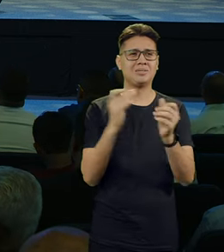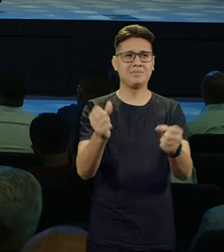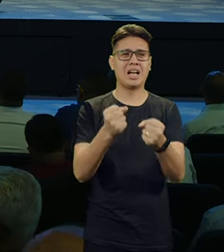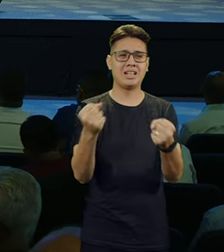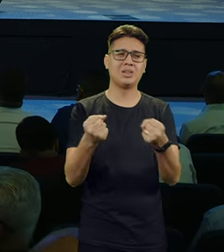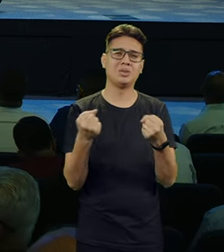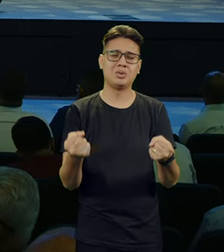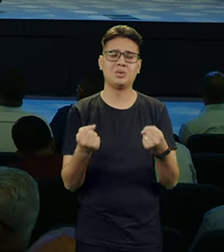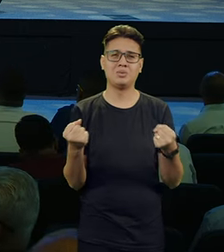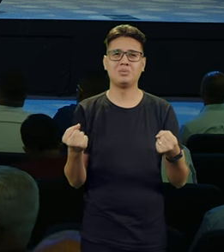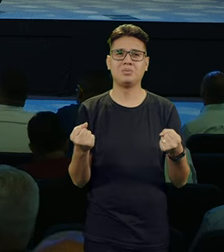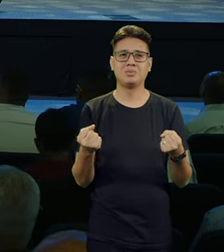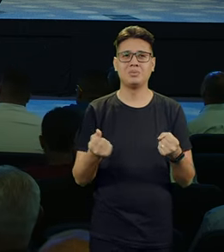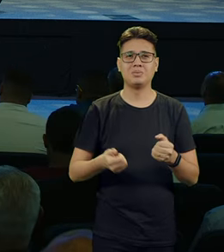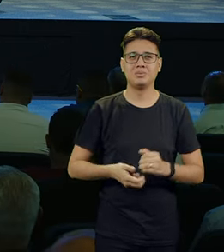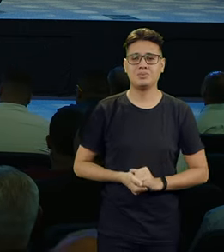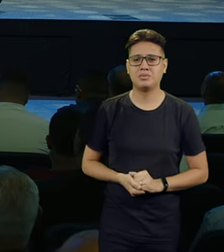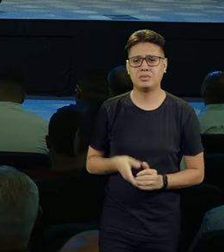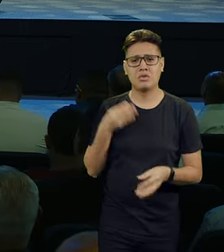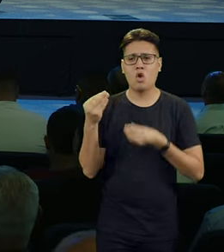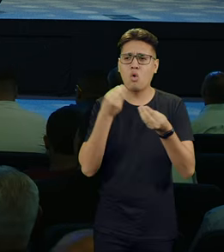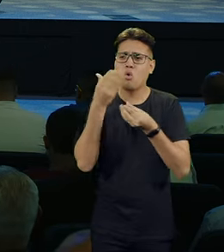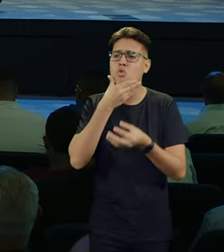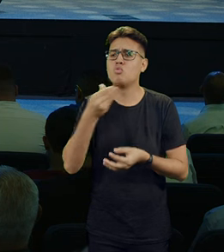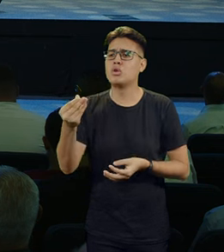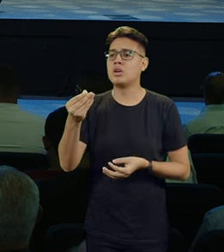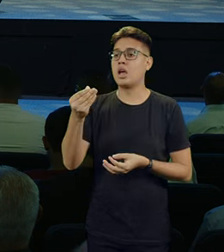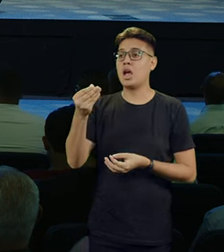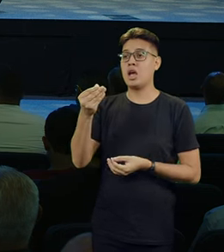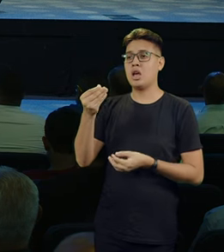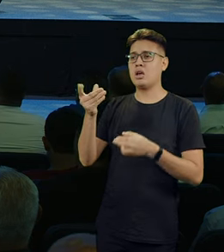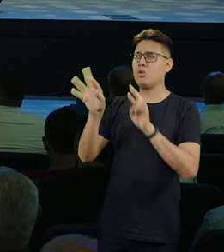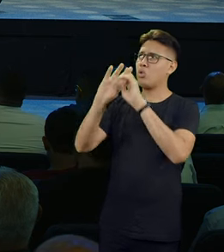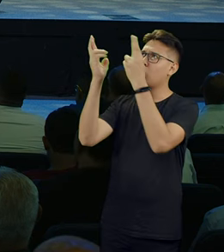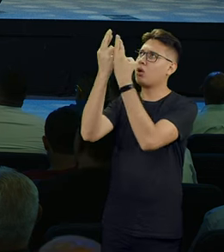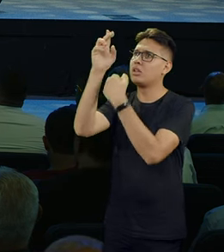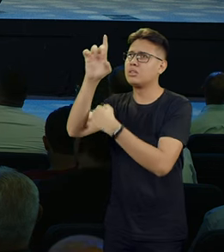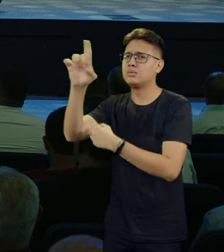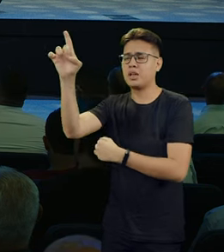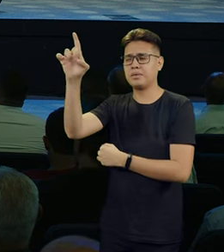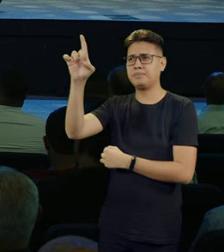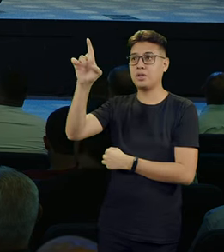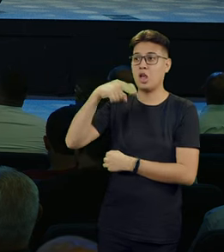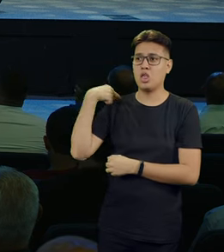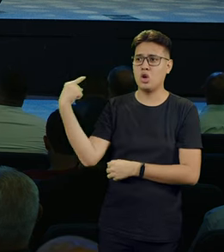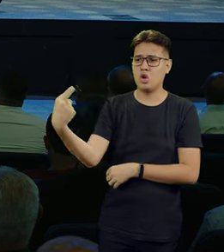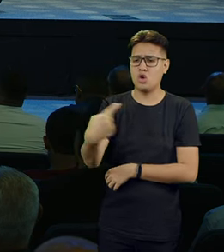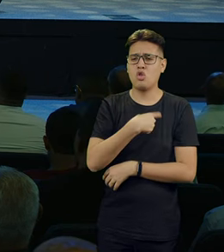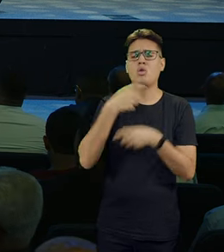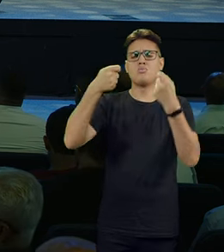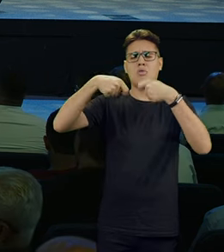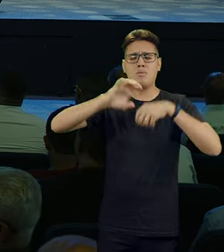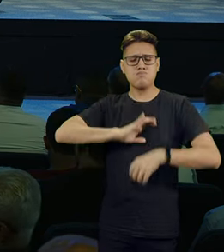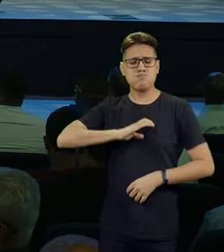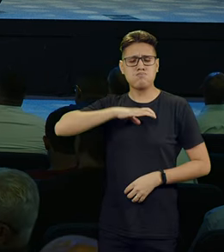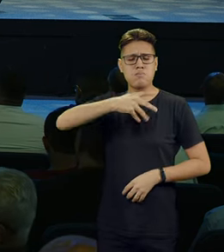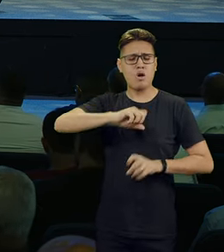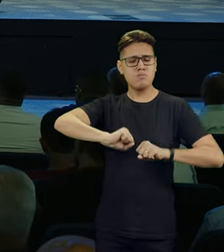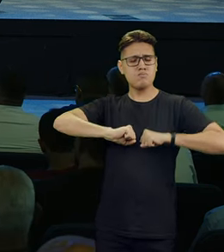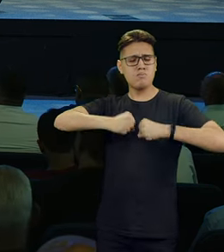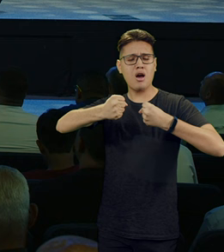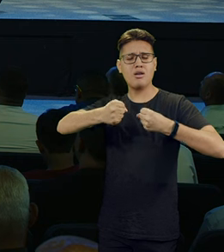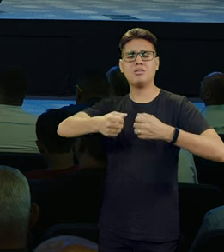Aleluia. Como homens do reino, devemos ser corajosos, valentes